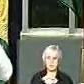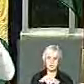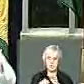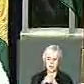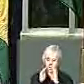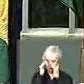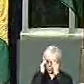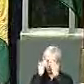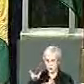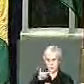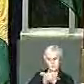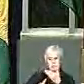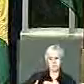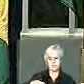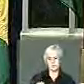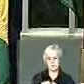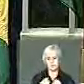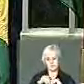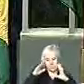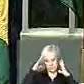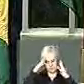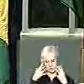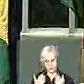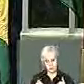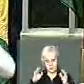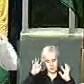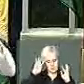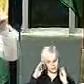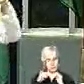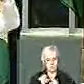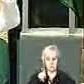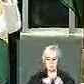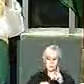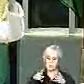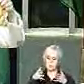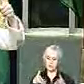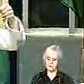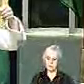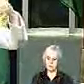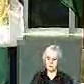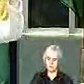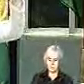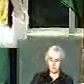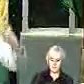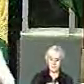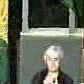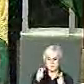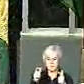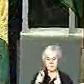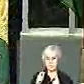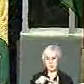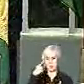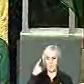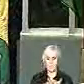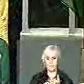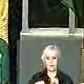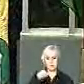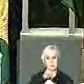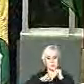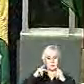e reconhecimento da participação popular. Compromisso, em primeiro lugar, com a reforma política.